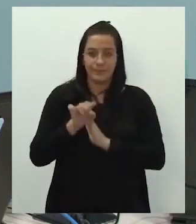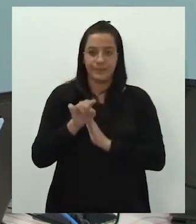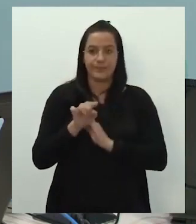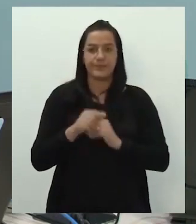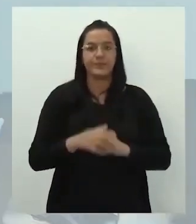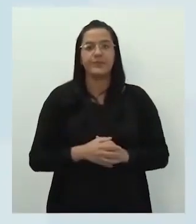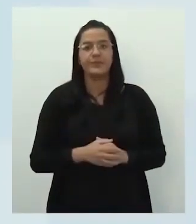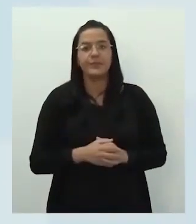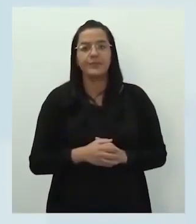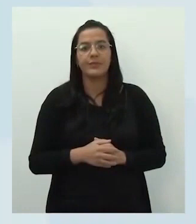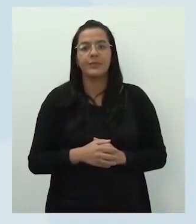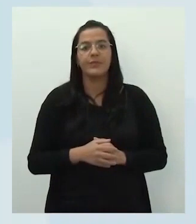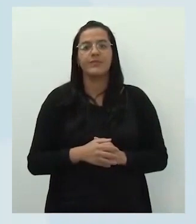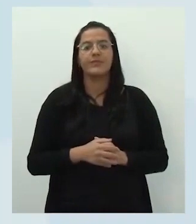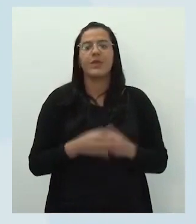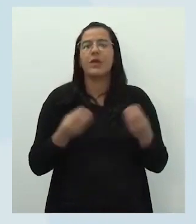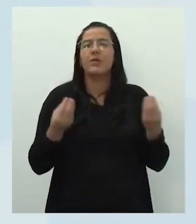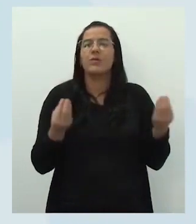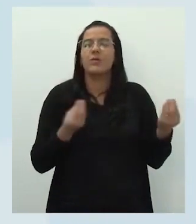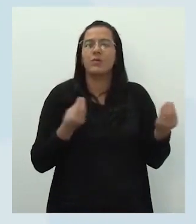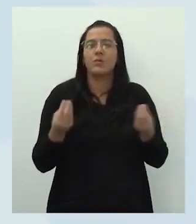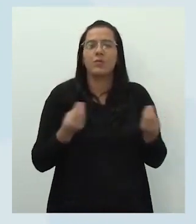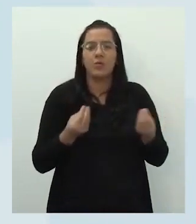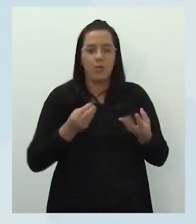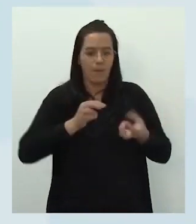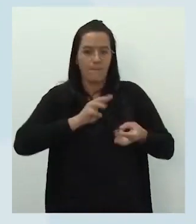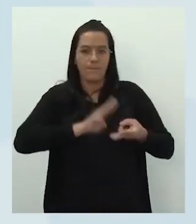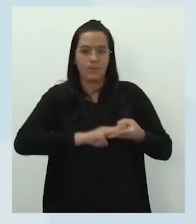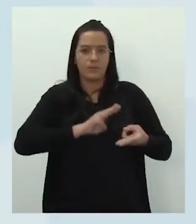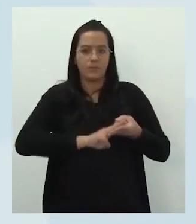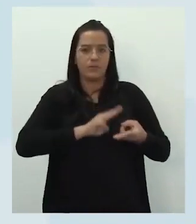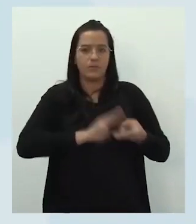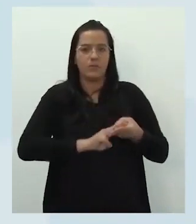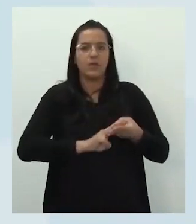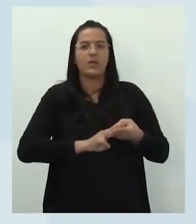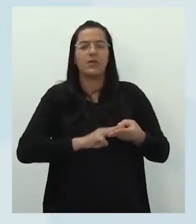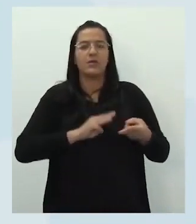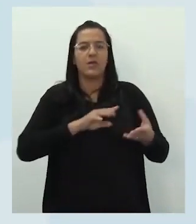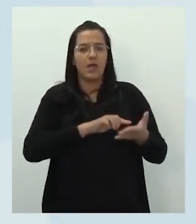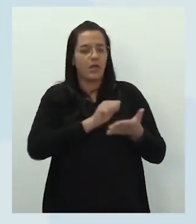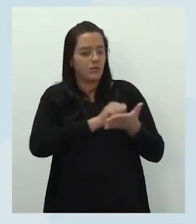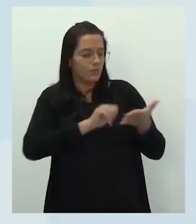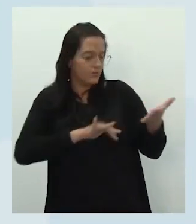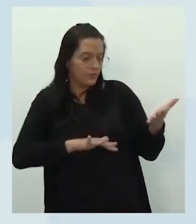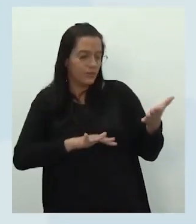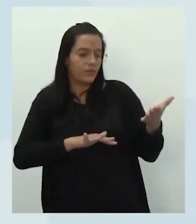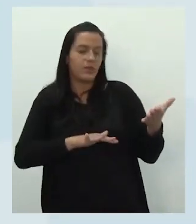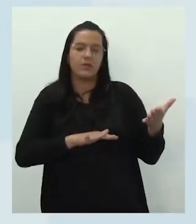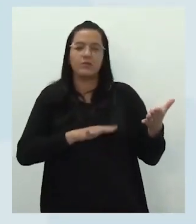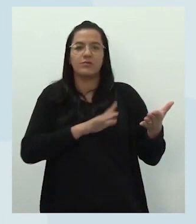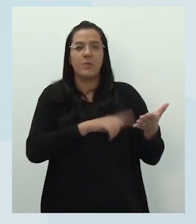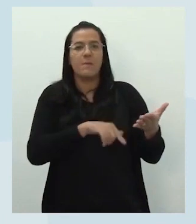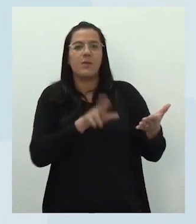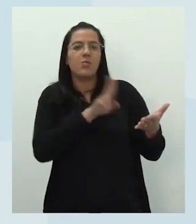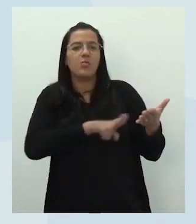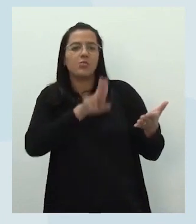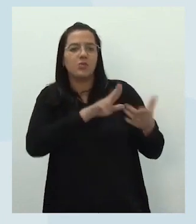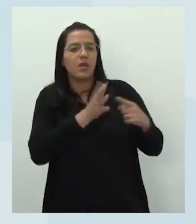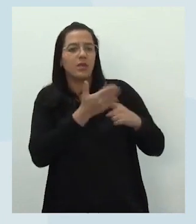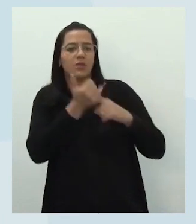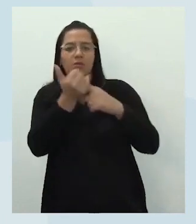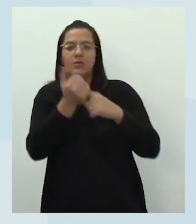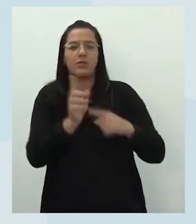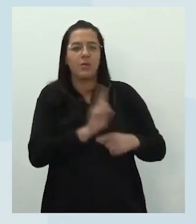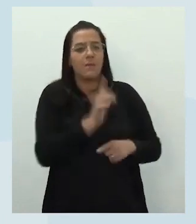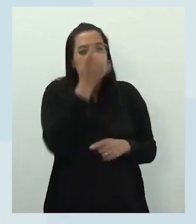como podemos deixar as atividades matemáticas mais práticas sem o uso das tecnologias